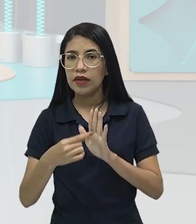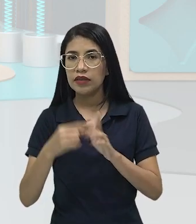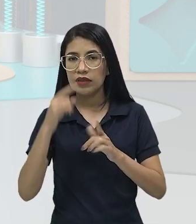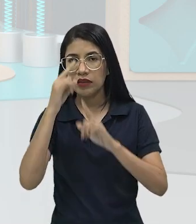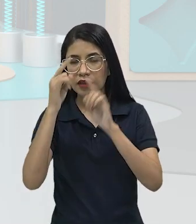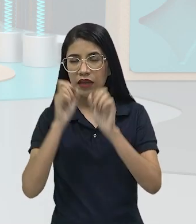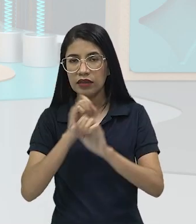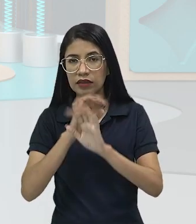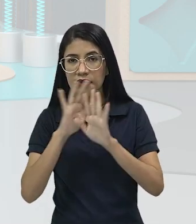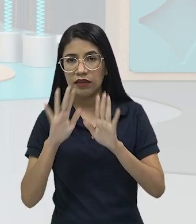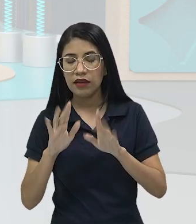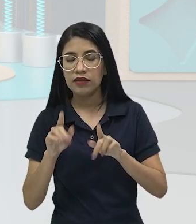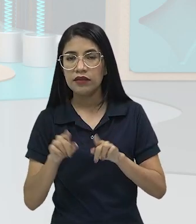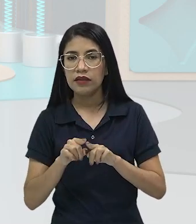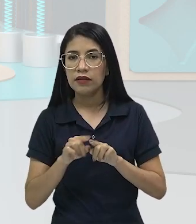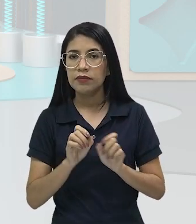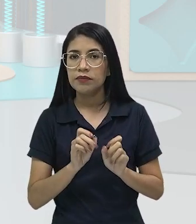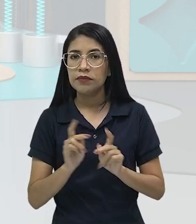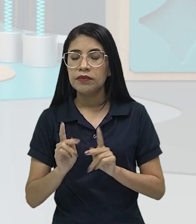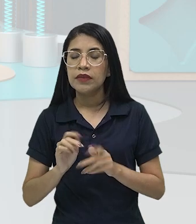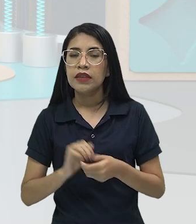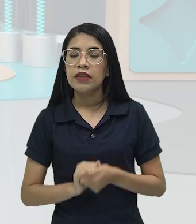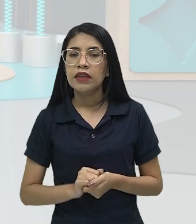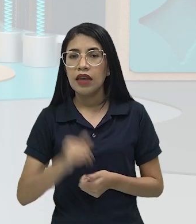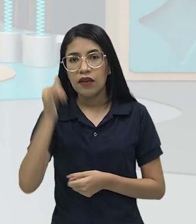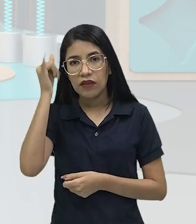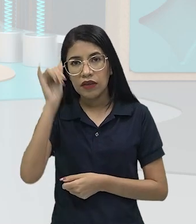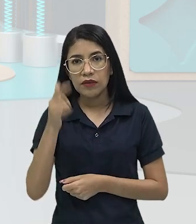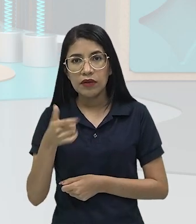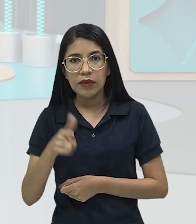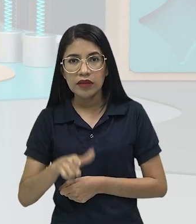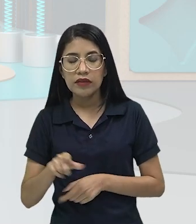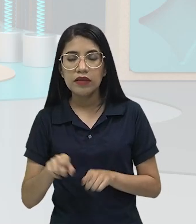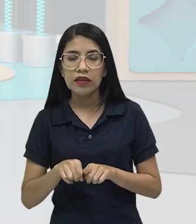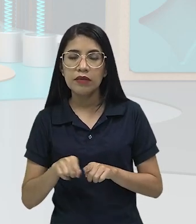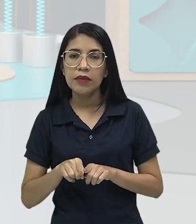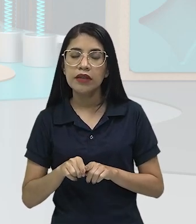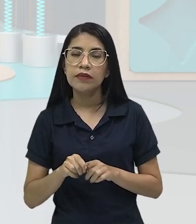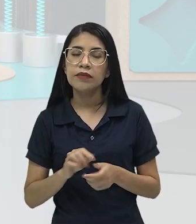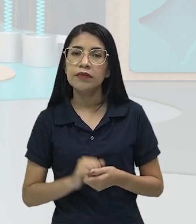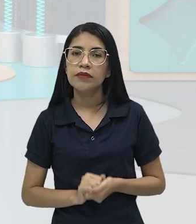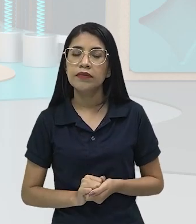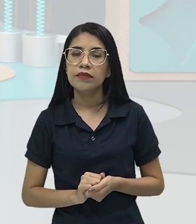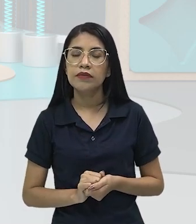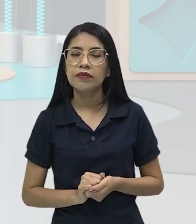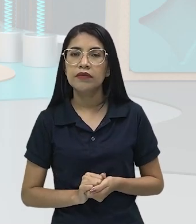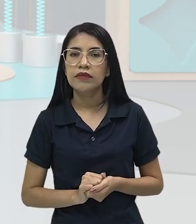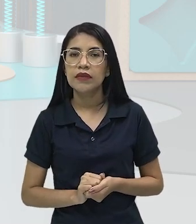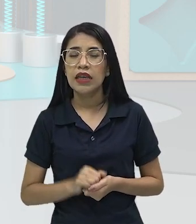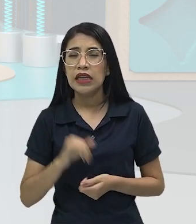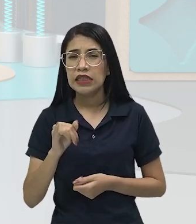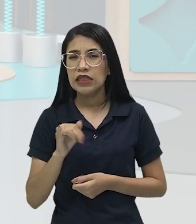forma clara, perfeito? E sem repetições. Sempre tentando de fato progredir.